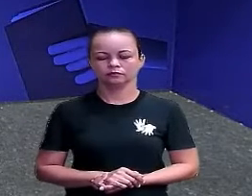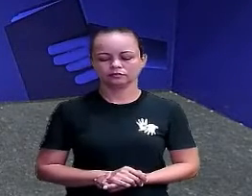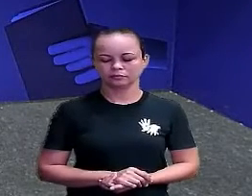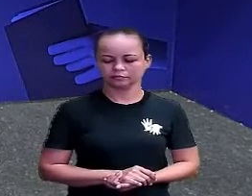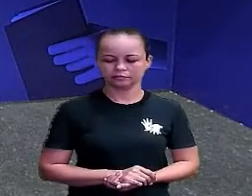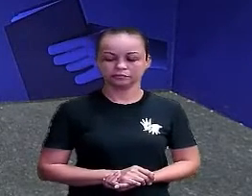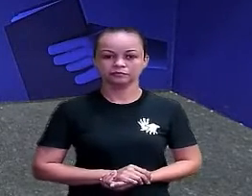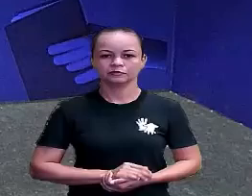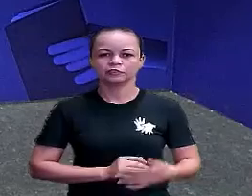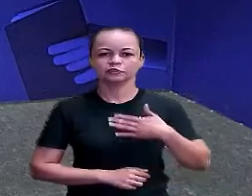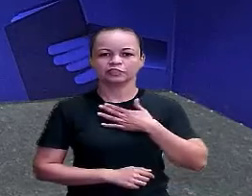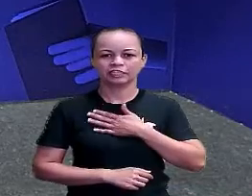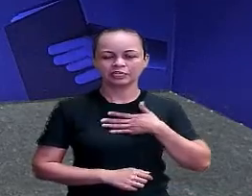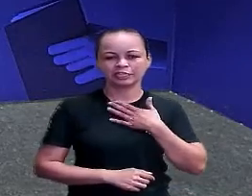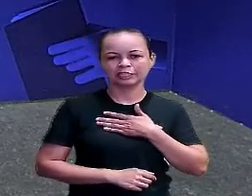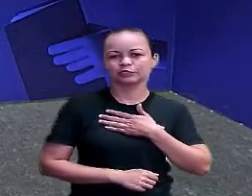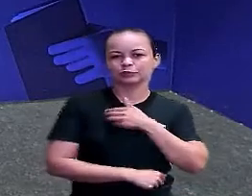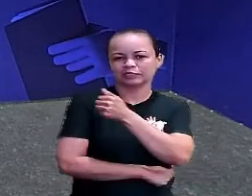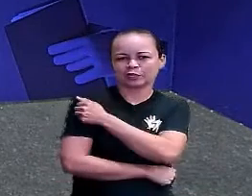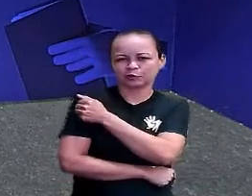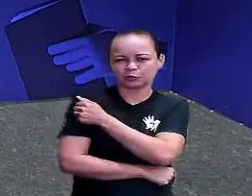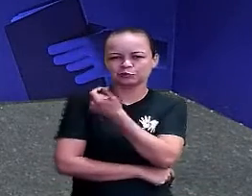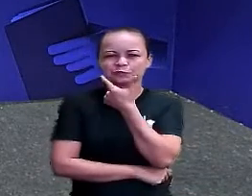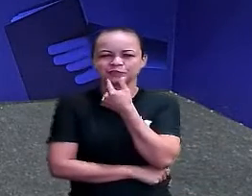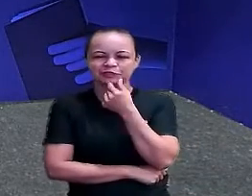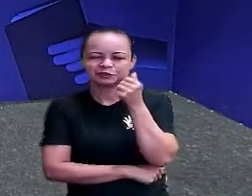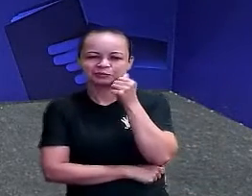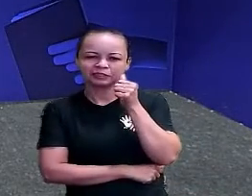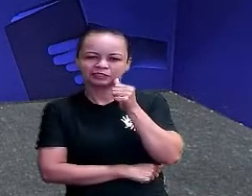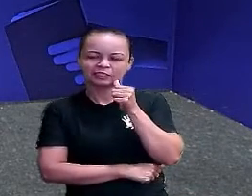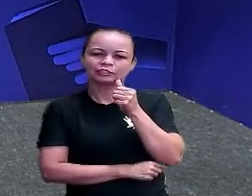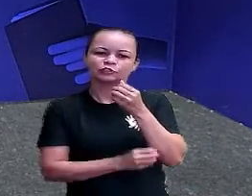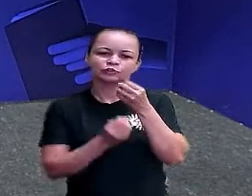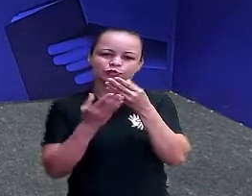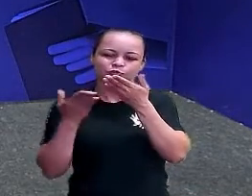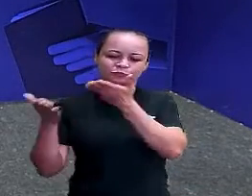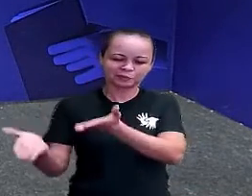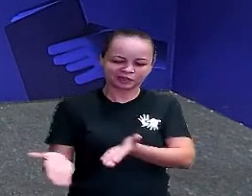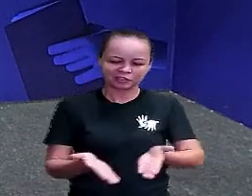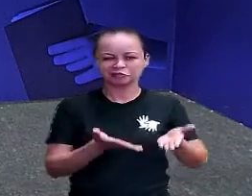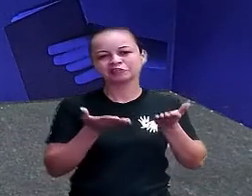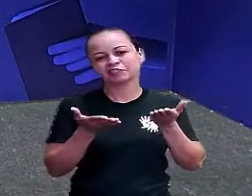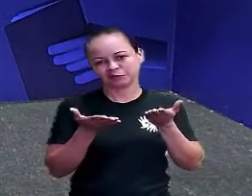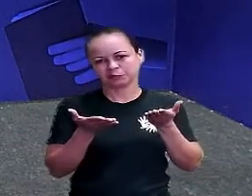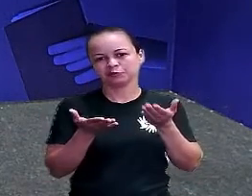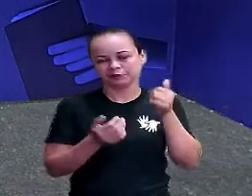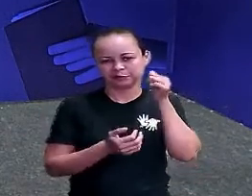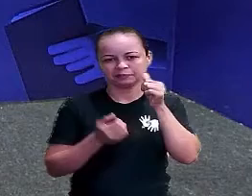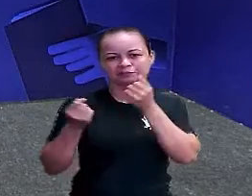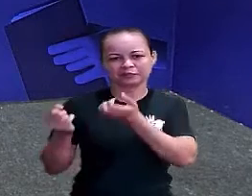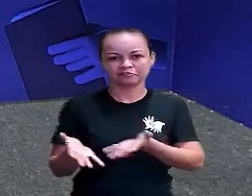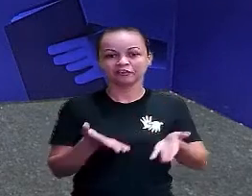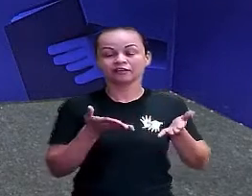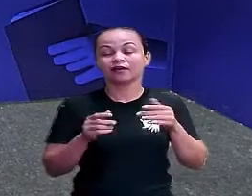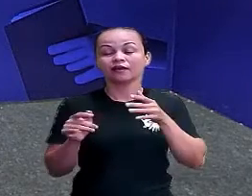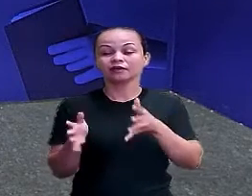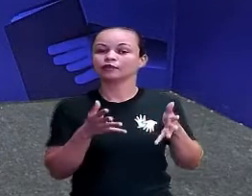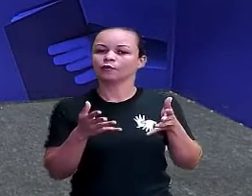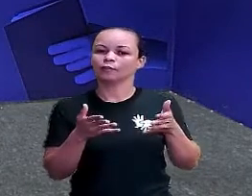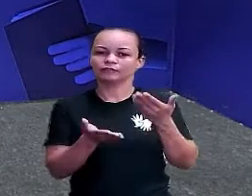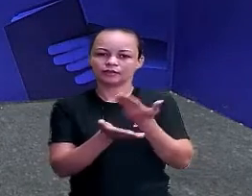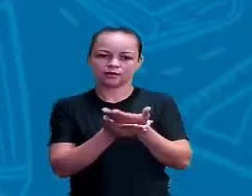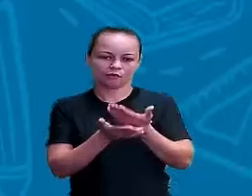Meus queridos alunos, minhas queridas alunas, sejam todos bem-vindos e bem-vindas a mais uma aula de Ciências da